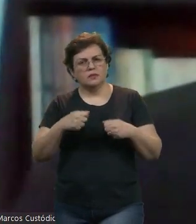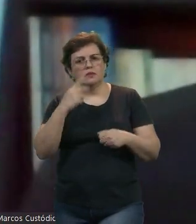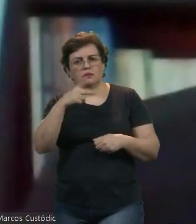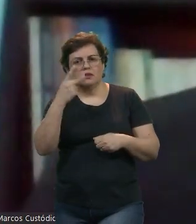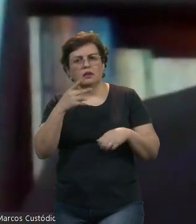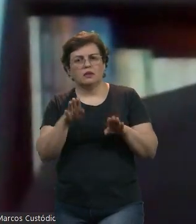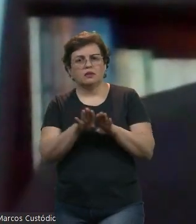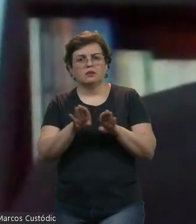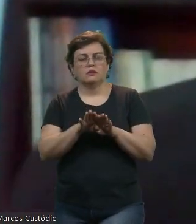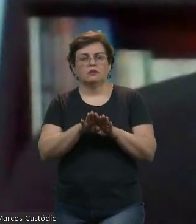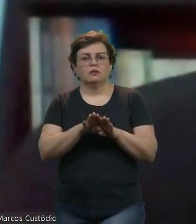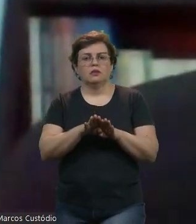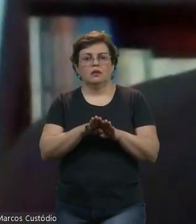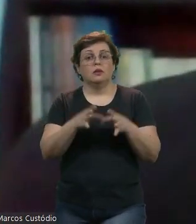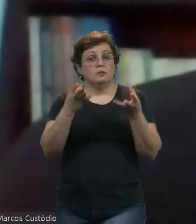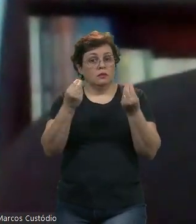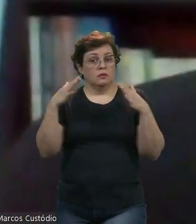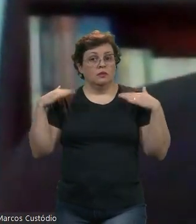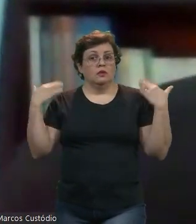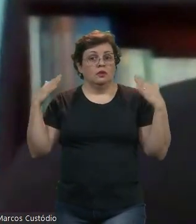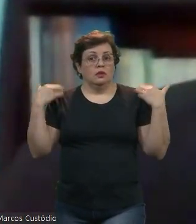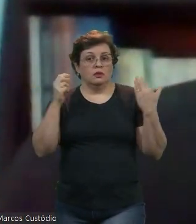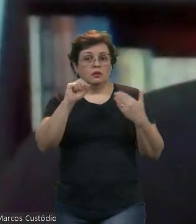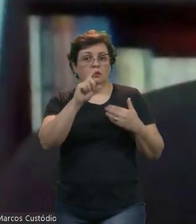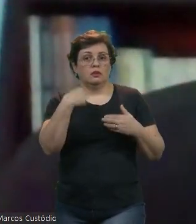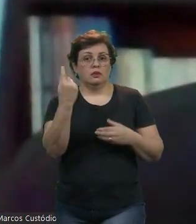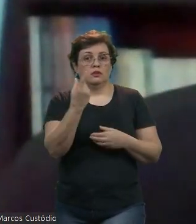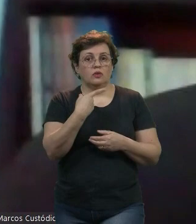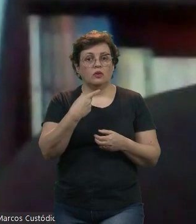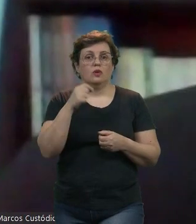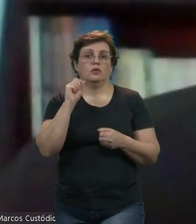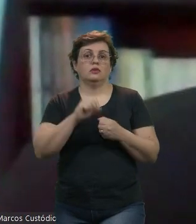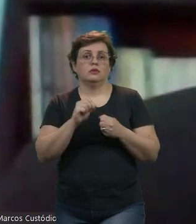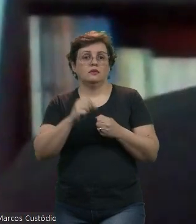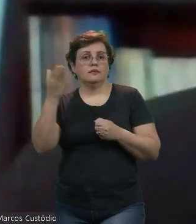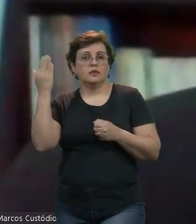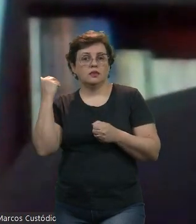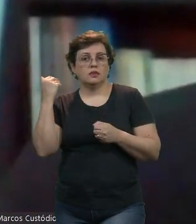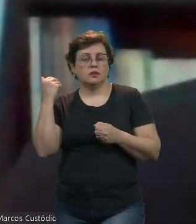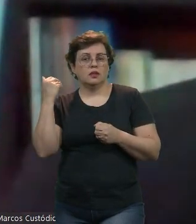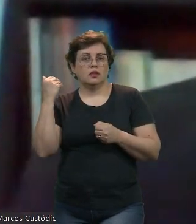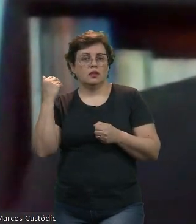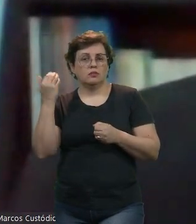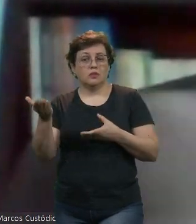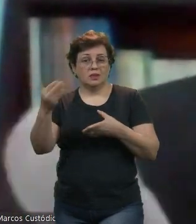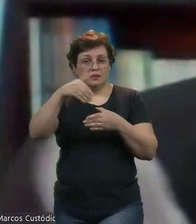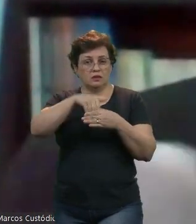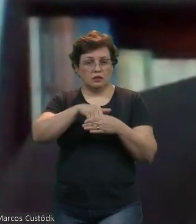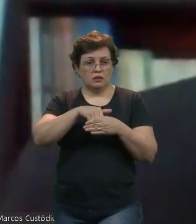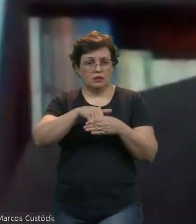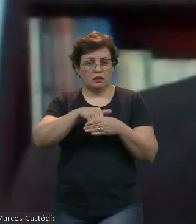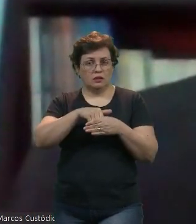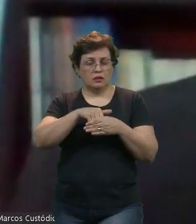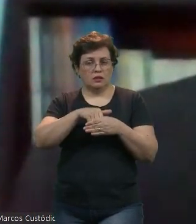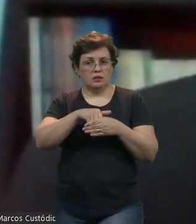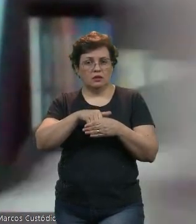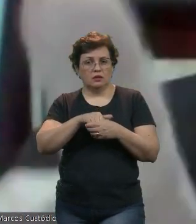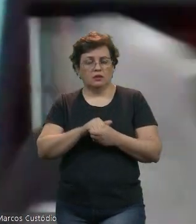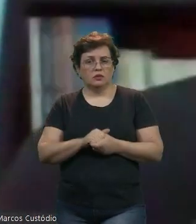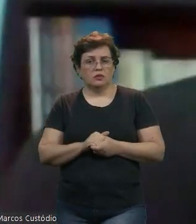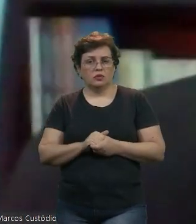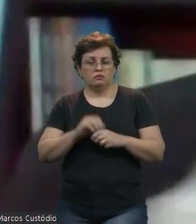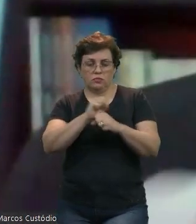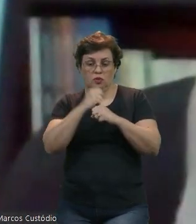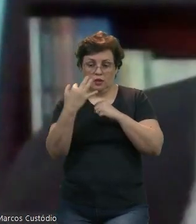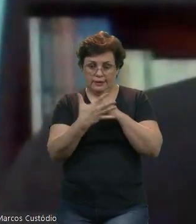também, com muita alegria, que nós fizemos agora, já dentro da